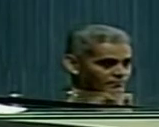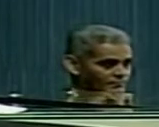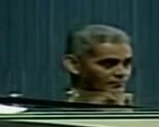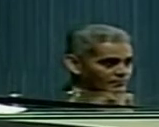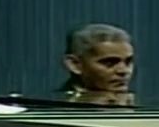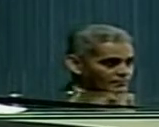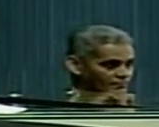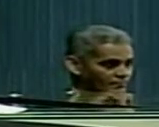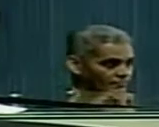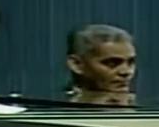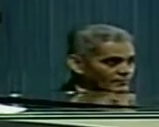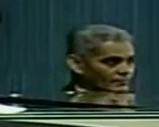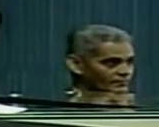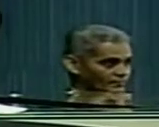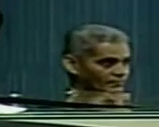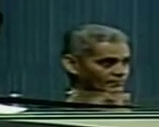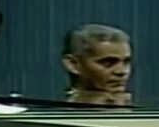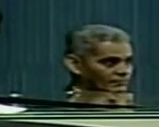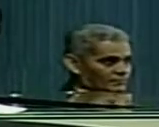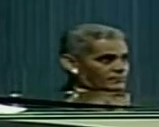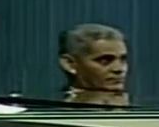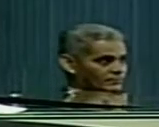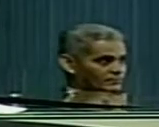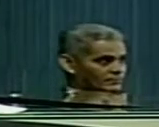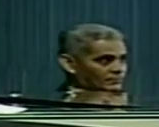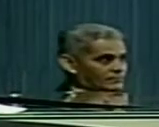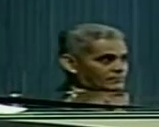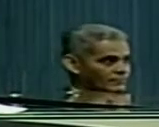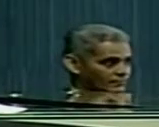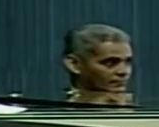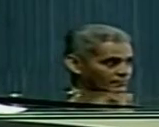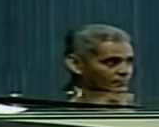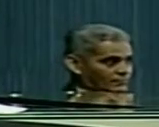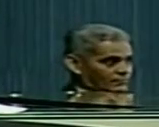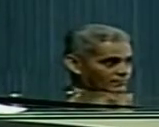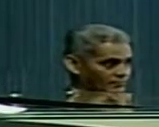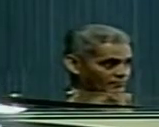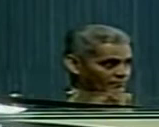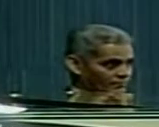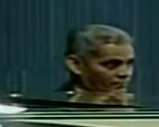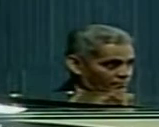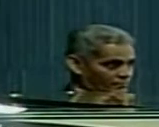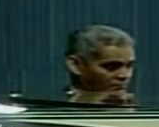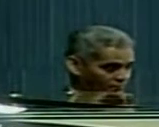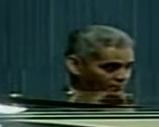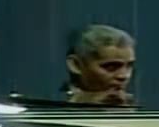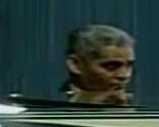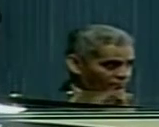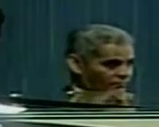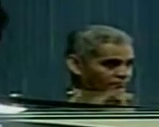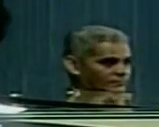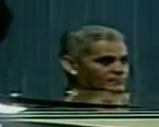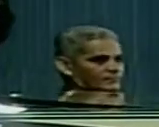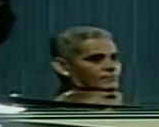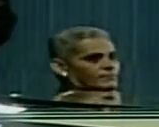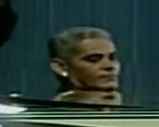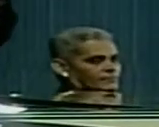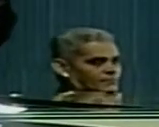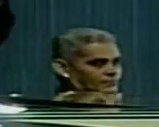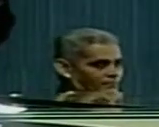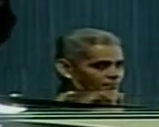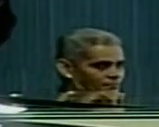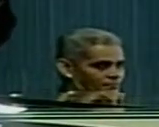necessário para a nossa formação e para o bom exercício dos nossos mandatos, e costumo também abrir, ler